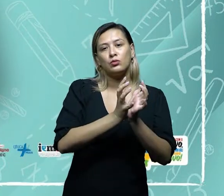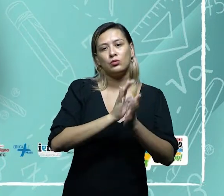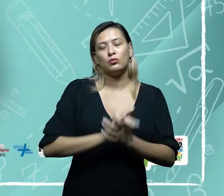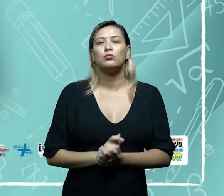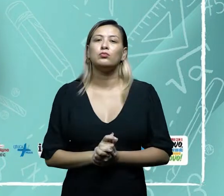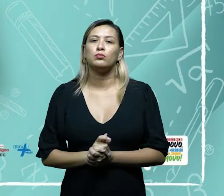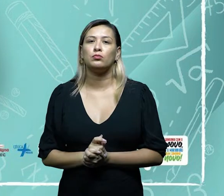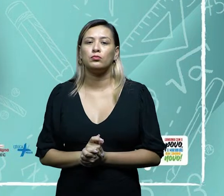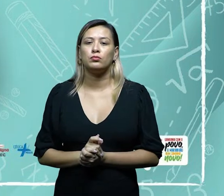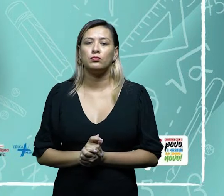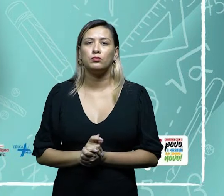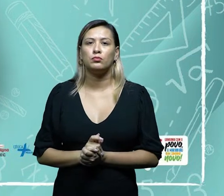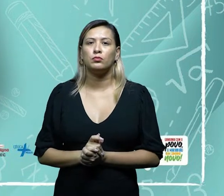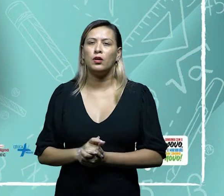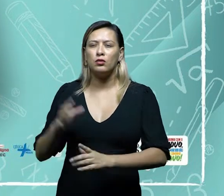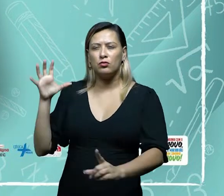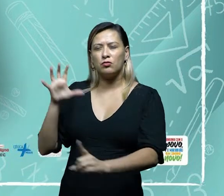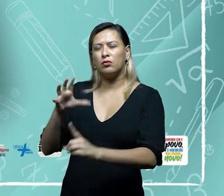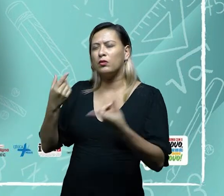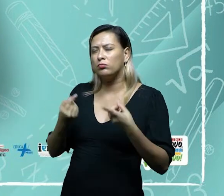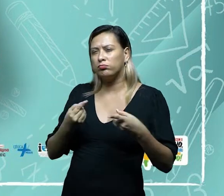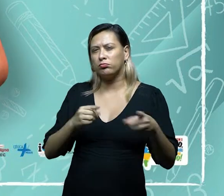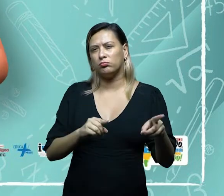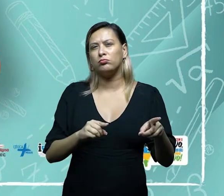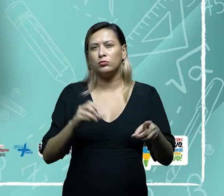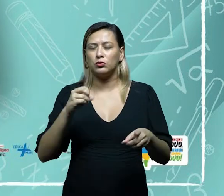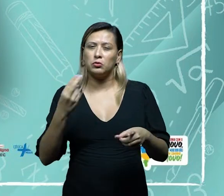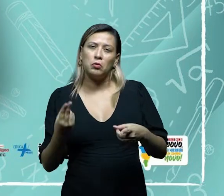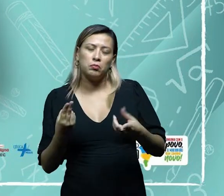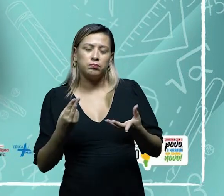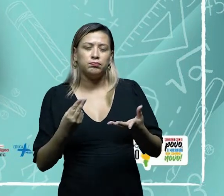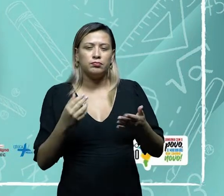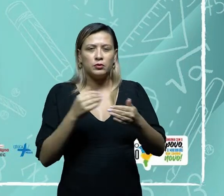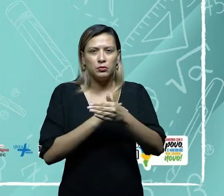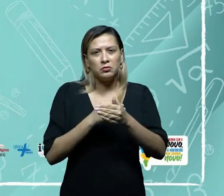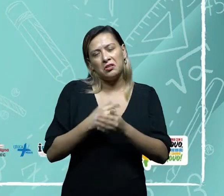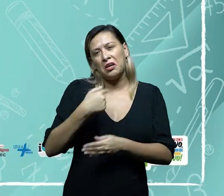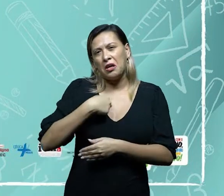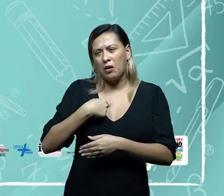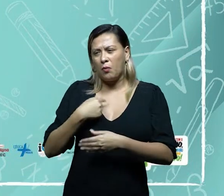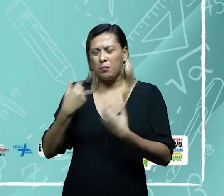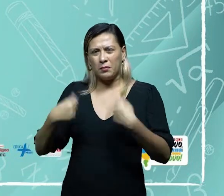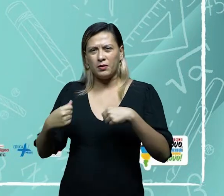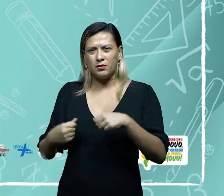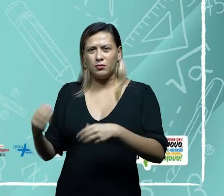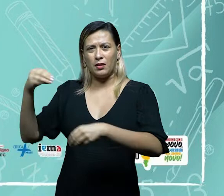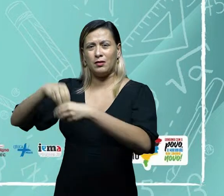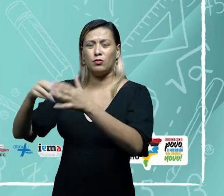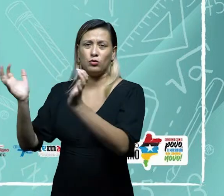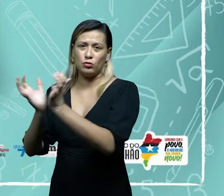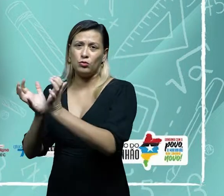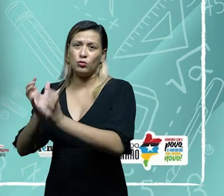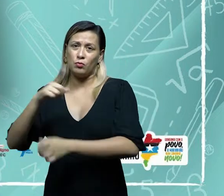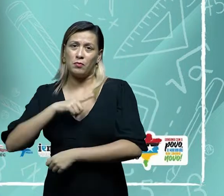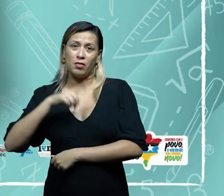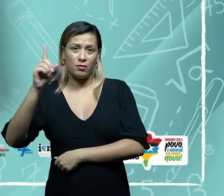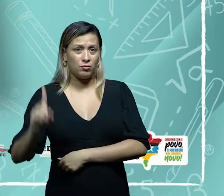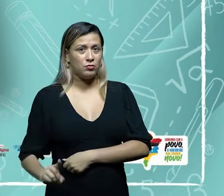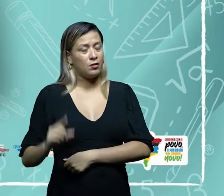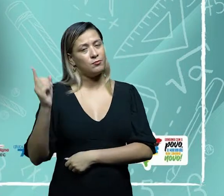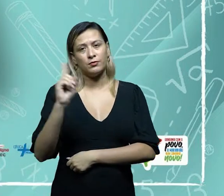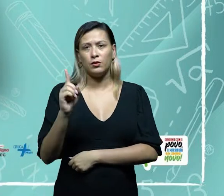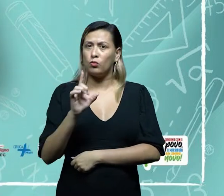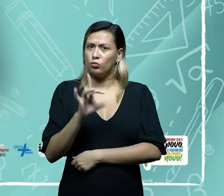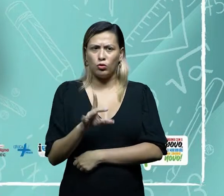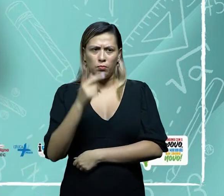ou omissões. De fato, eu não preciso estar em um grupo para ter acesso a esses direitos, né, para ter esses direitos garantidos. Eu posso